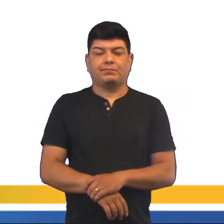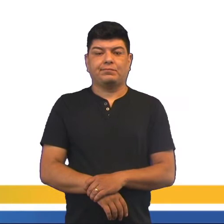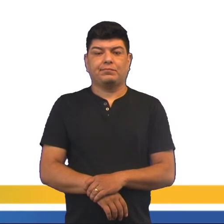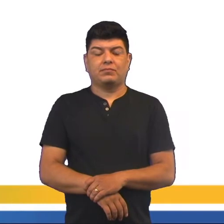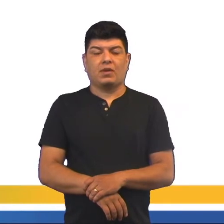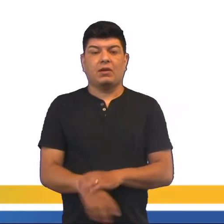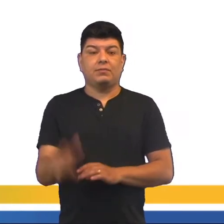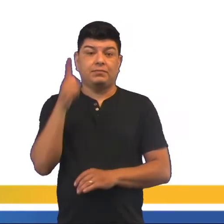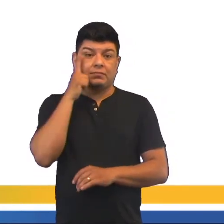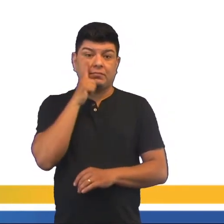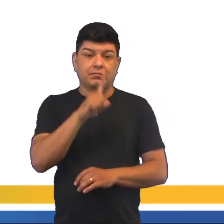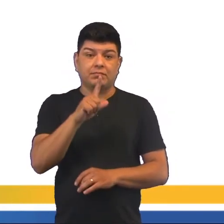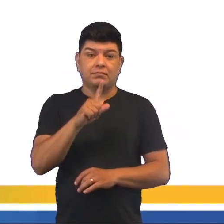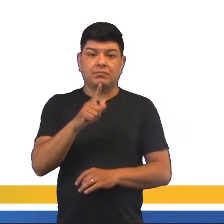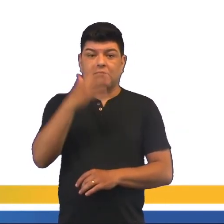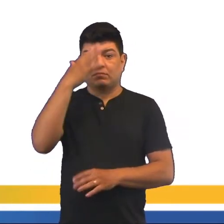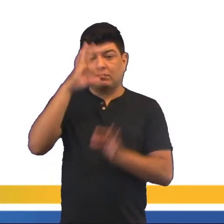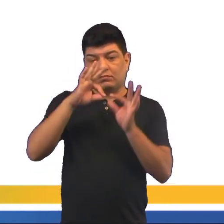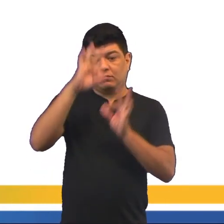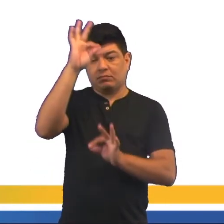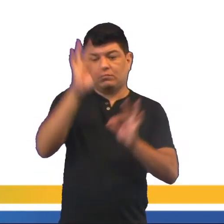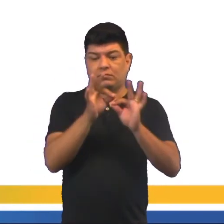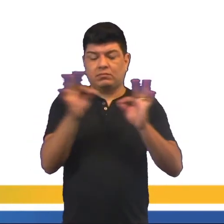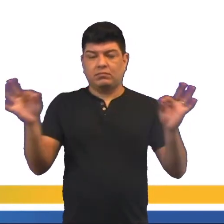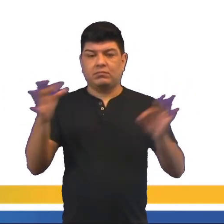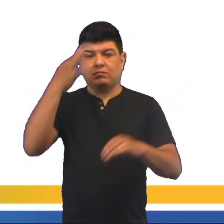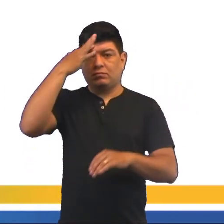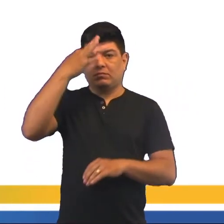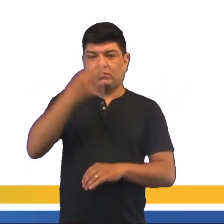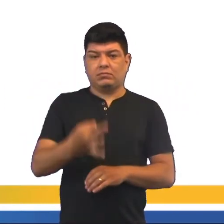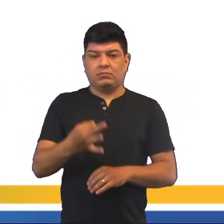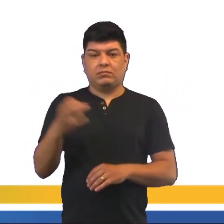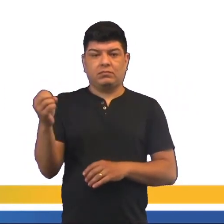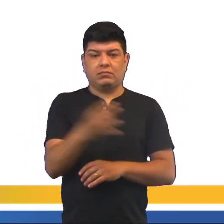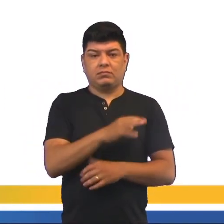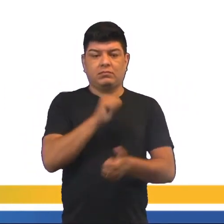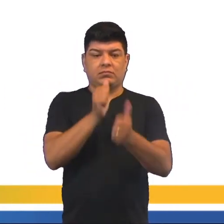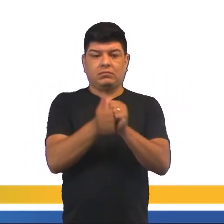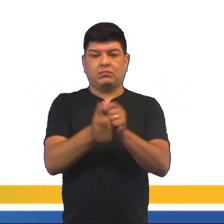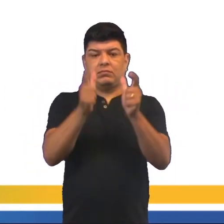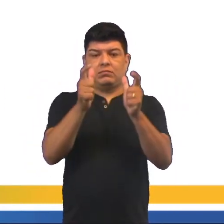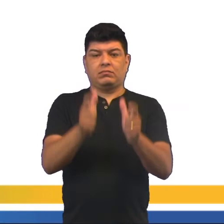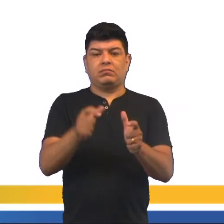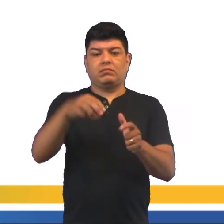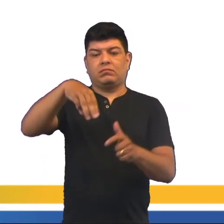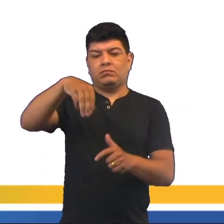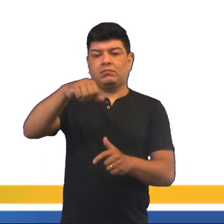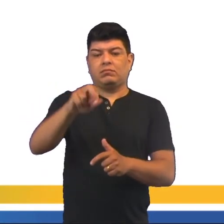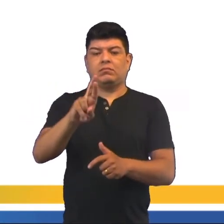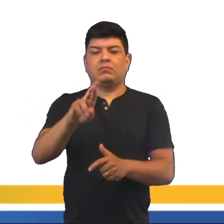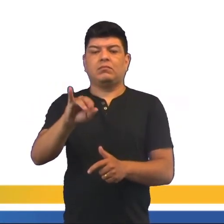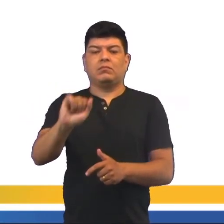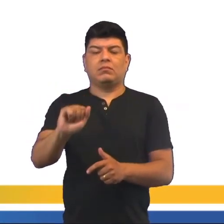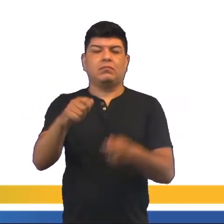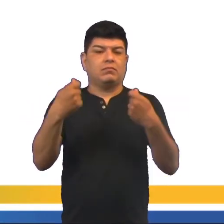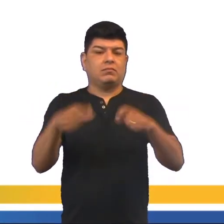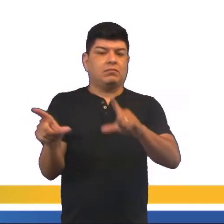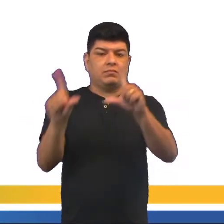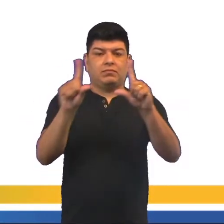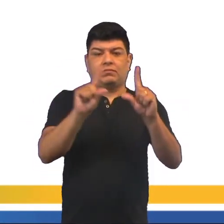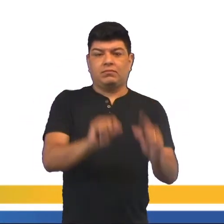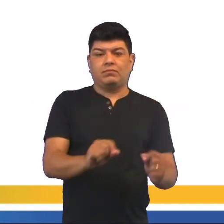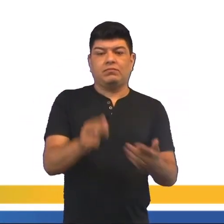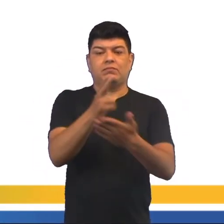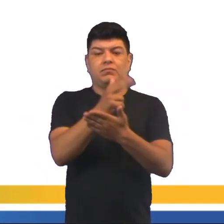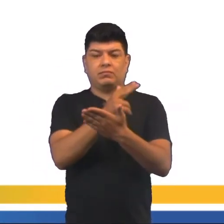Para obter a medida exata da construção da nova quadra, Maria precisa reduzir